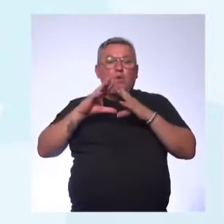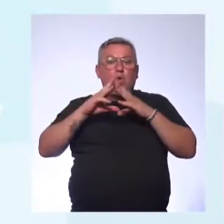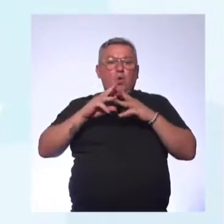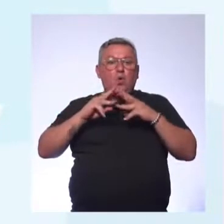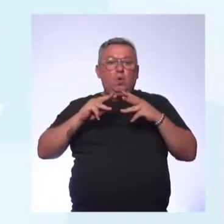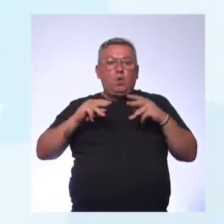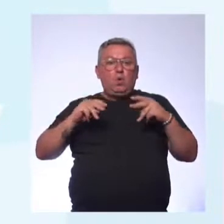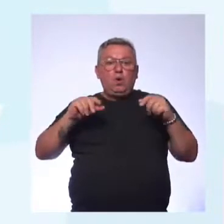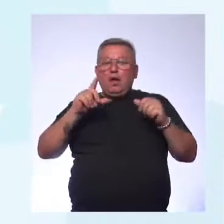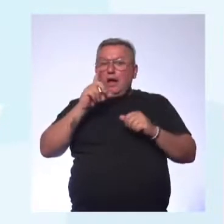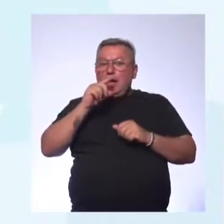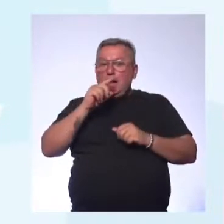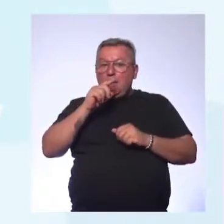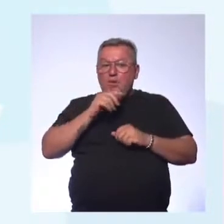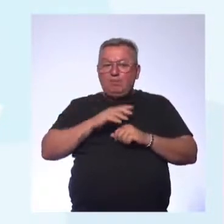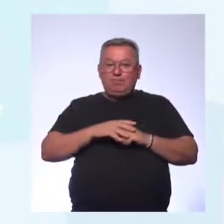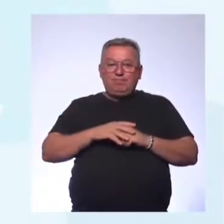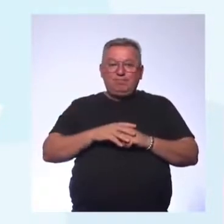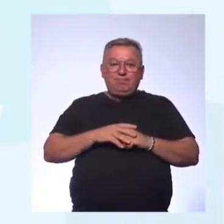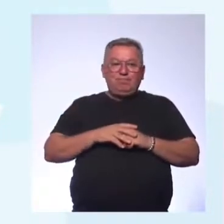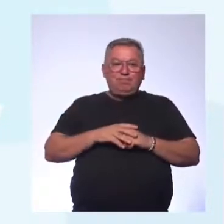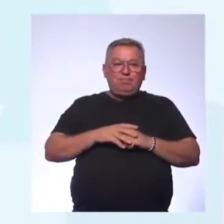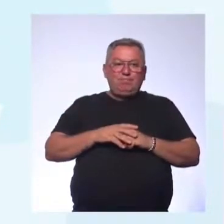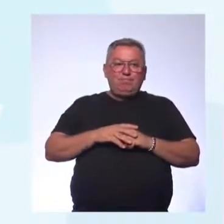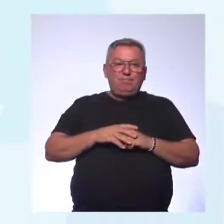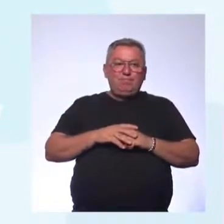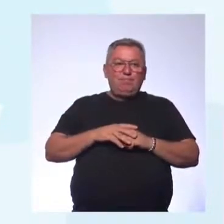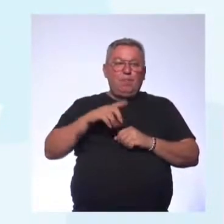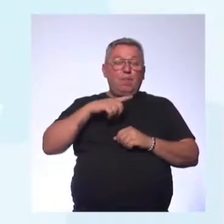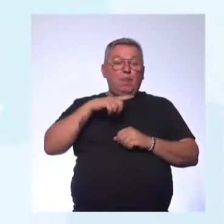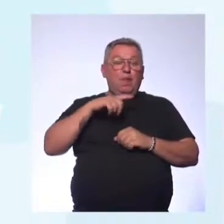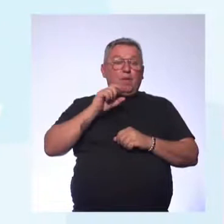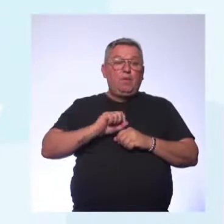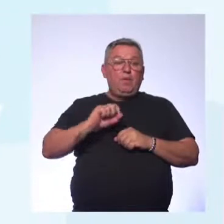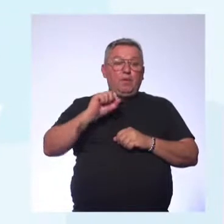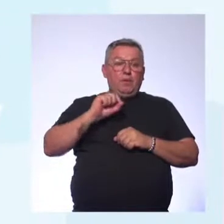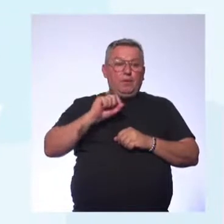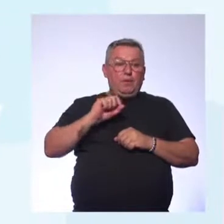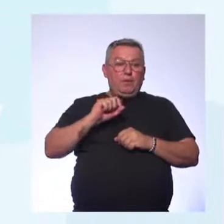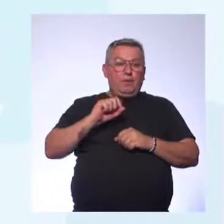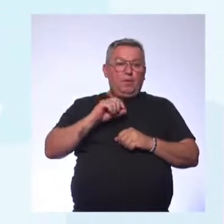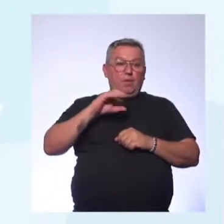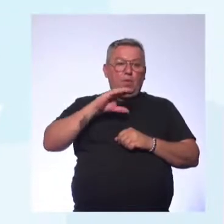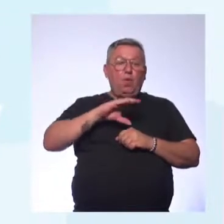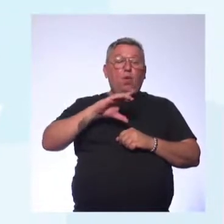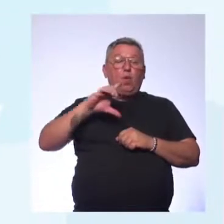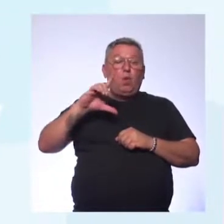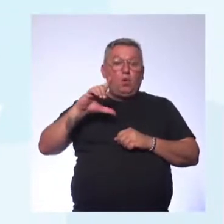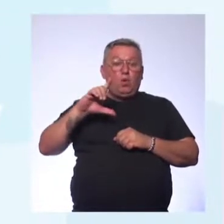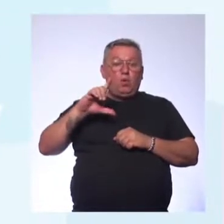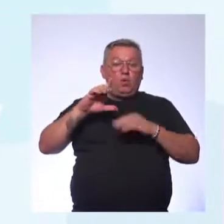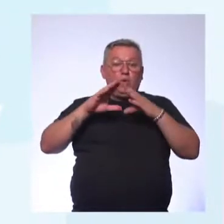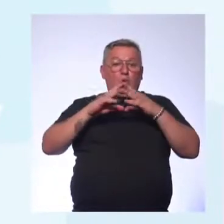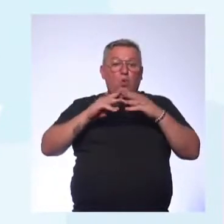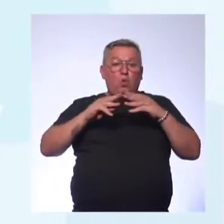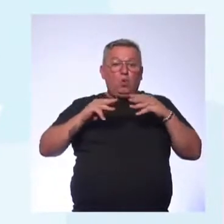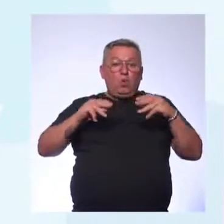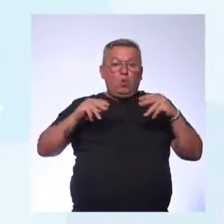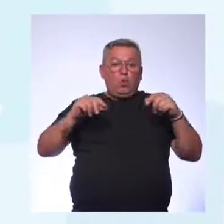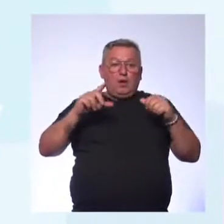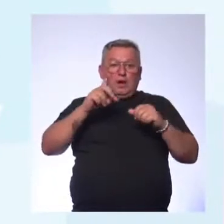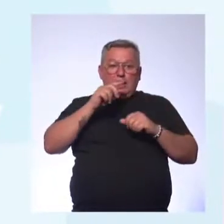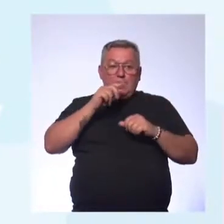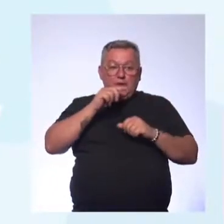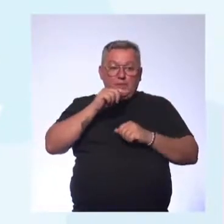dissolvido pela água no caso Aqui nós temos então o cloro quando ele é dissolvido pela